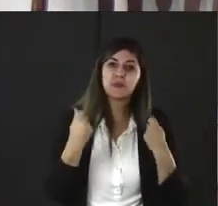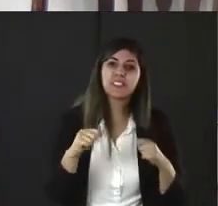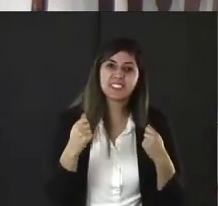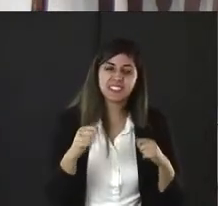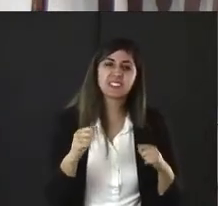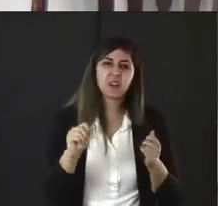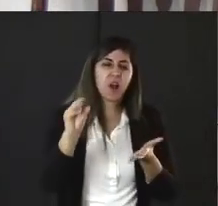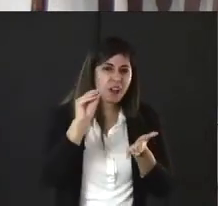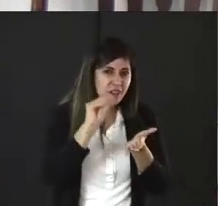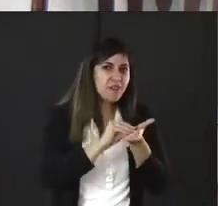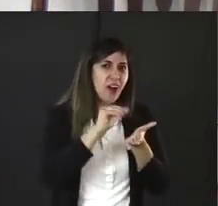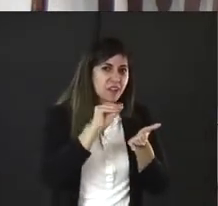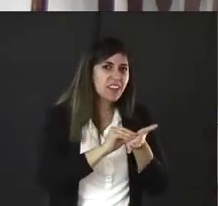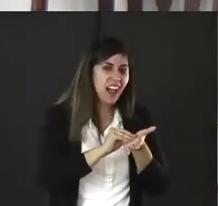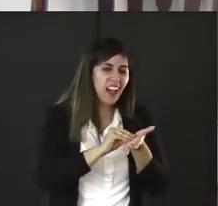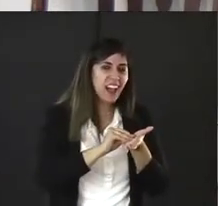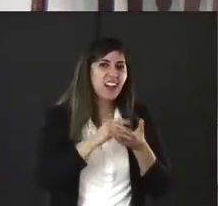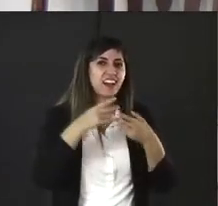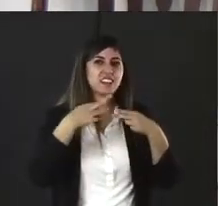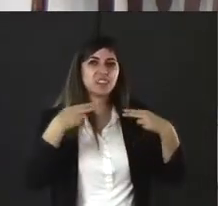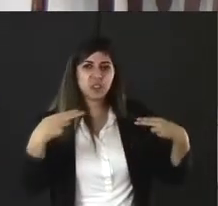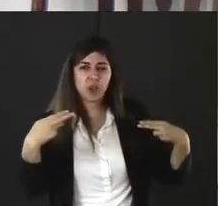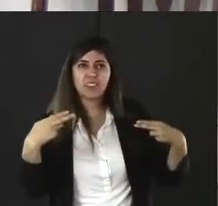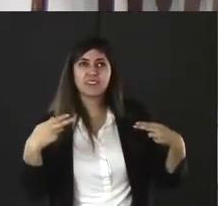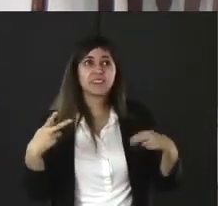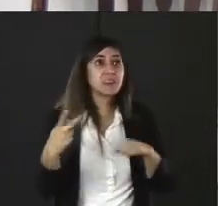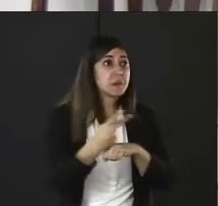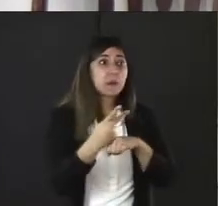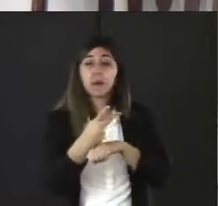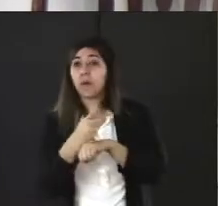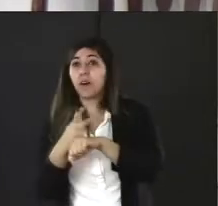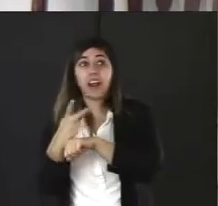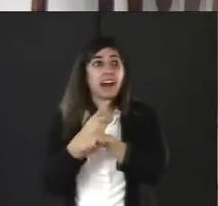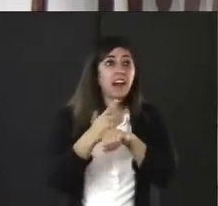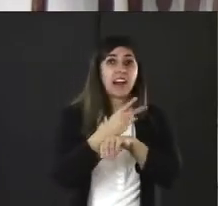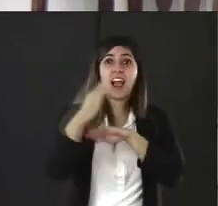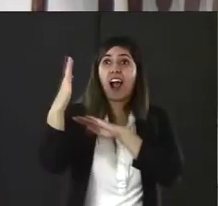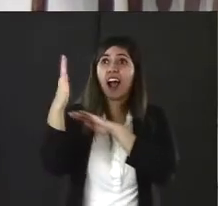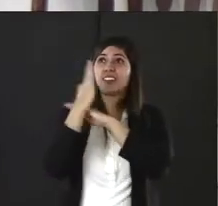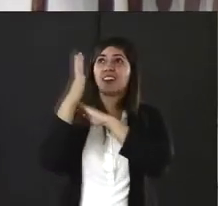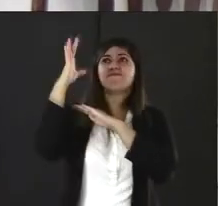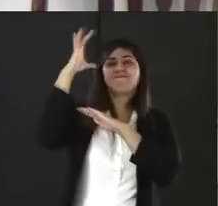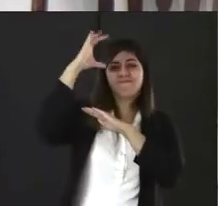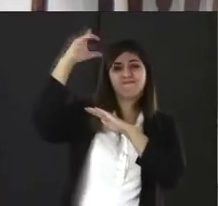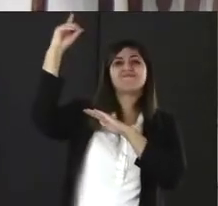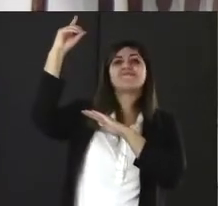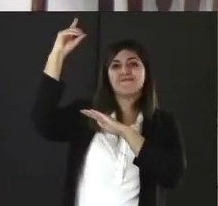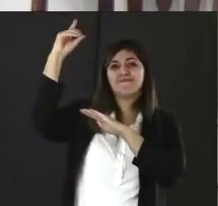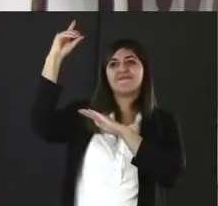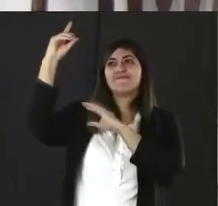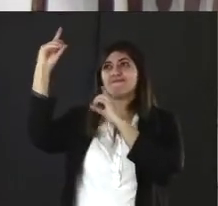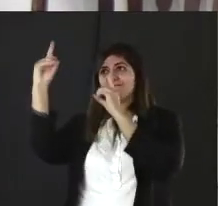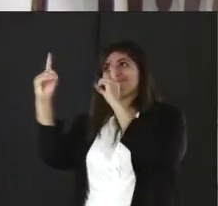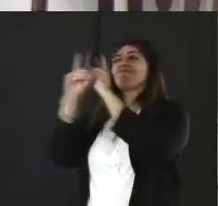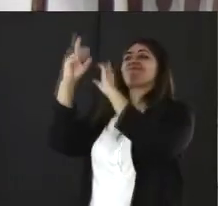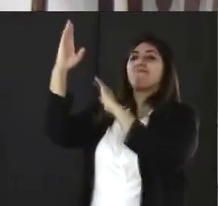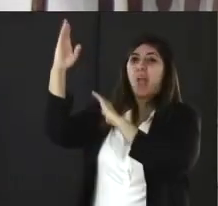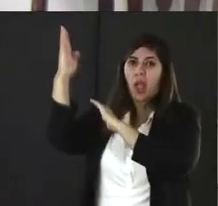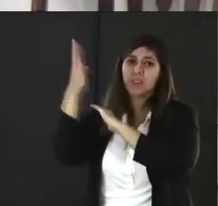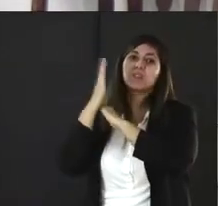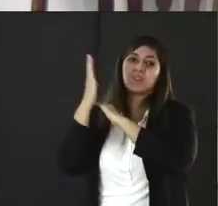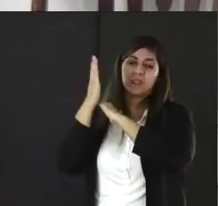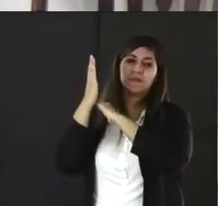faltar os recursos nós precisamos saber onde está o recurso que pode me ajudar qual é o recurso